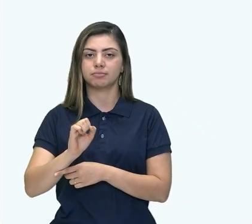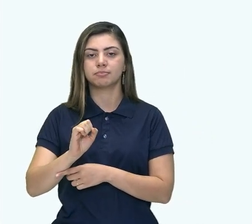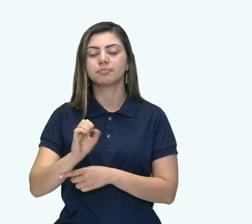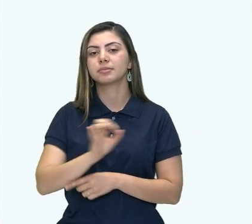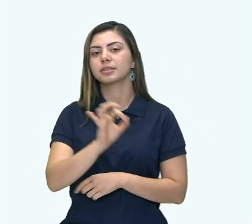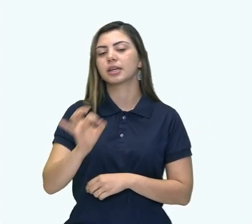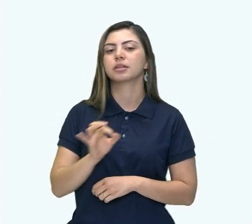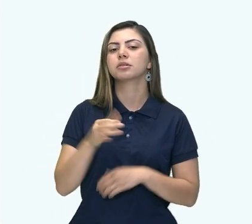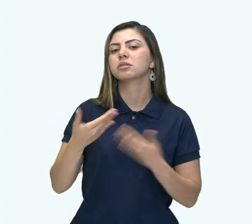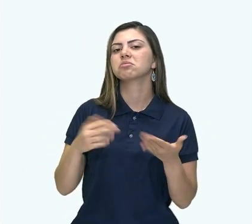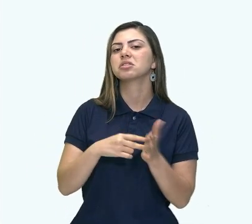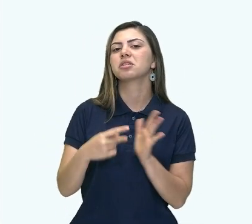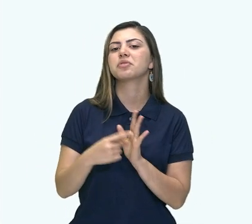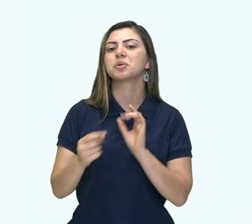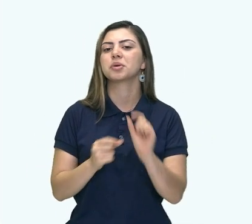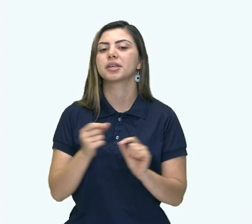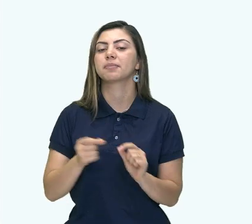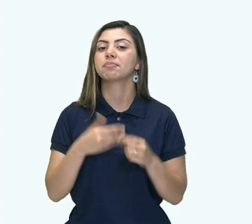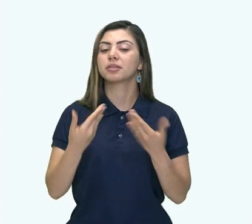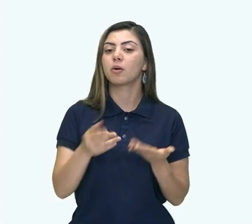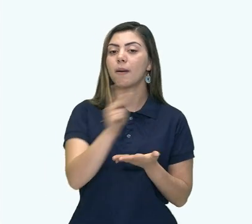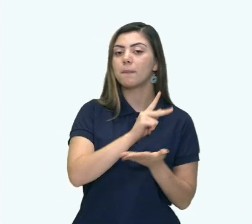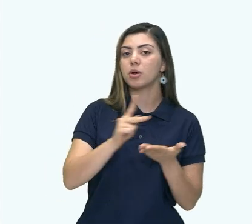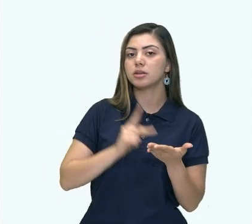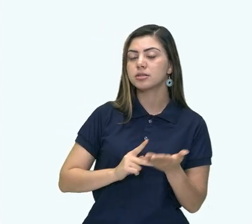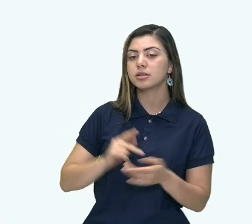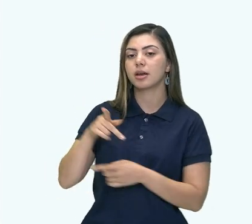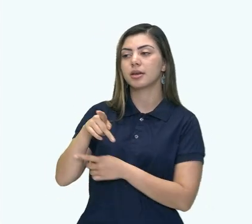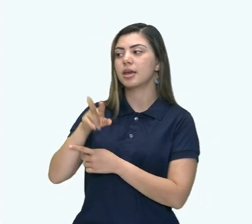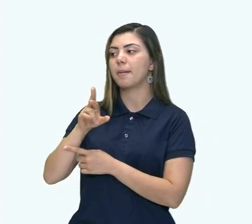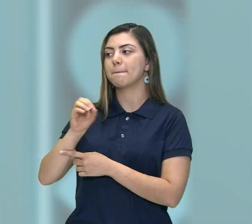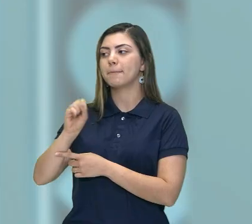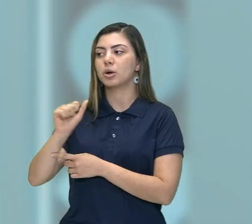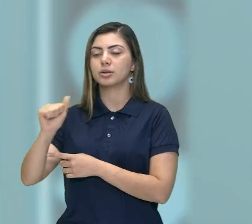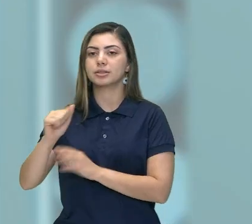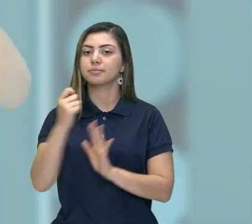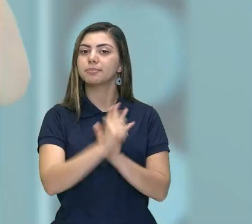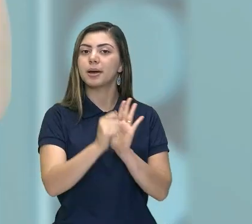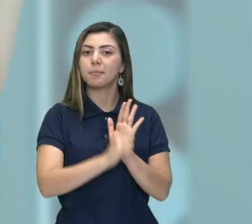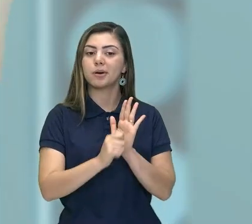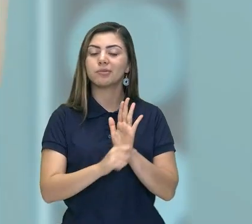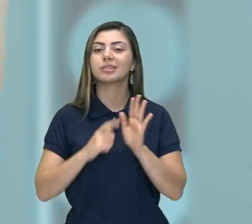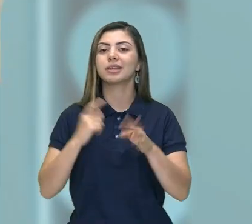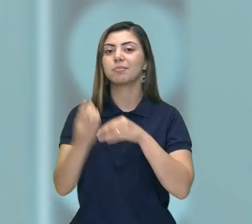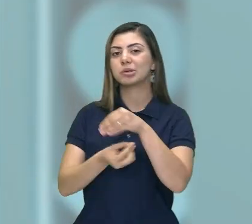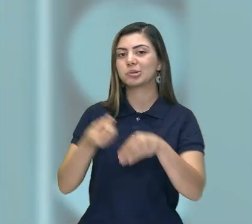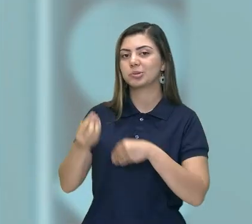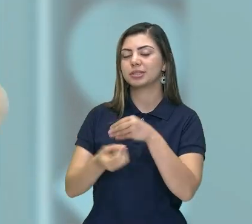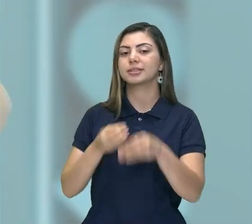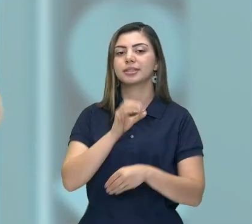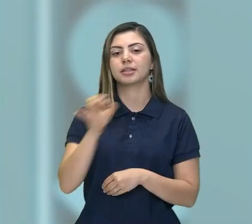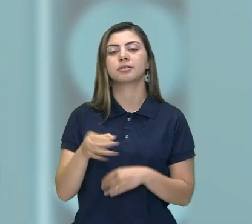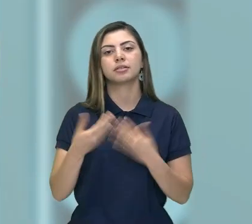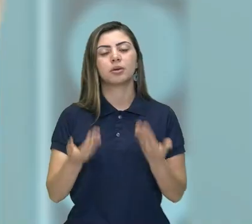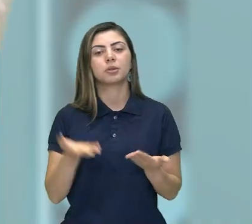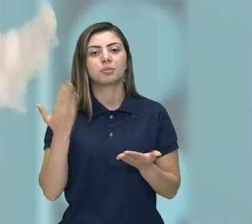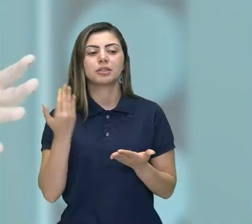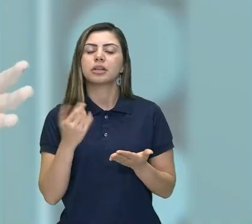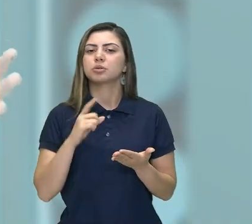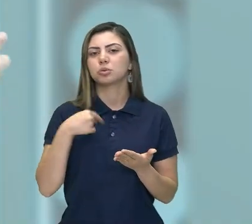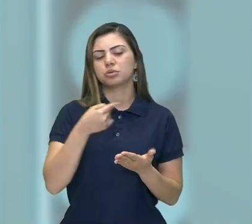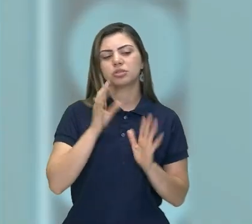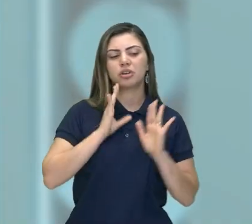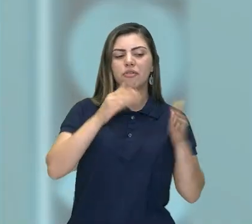dizer? Que a poesia e a prosa acabam se misturando. Então, a gente tinha a poesia muito mais